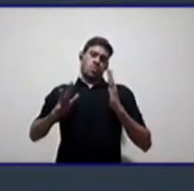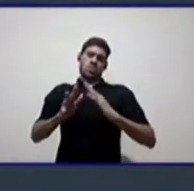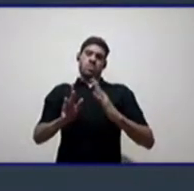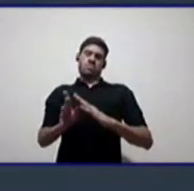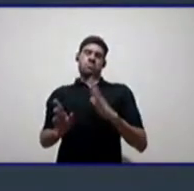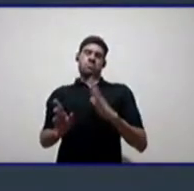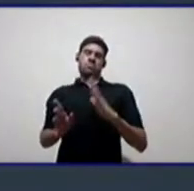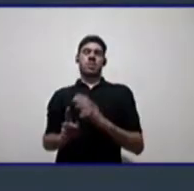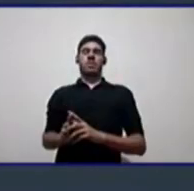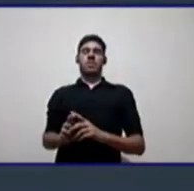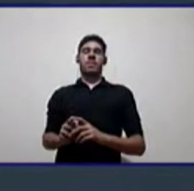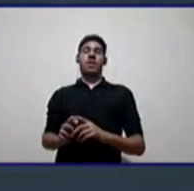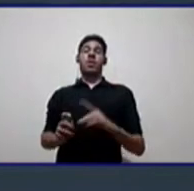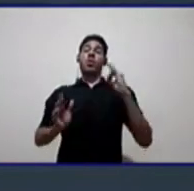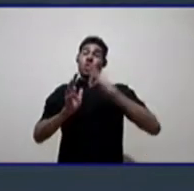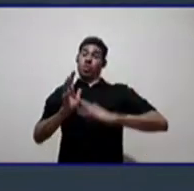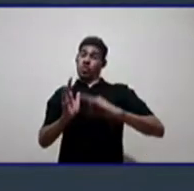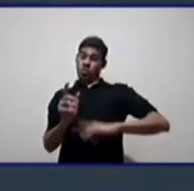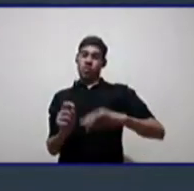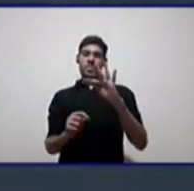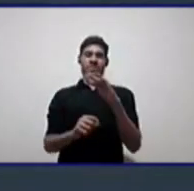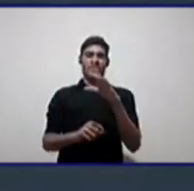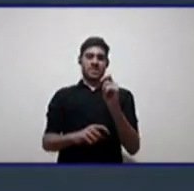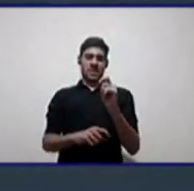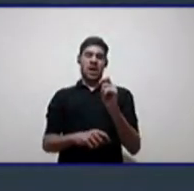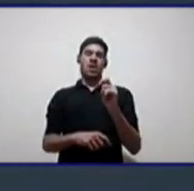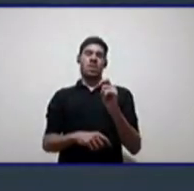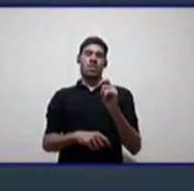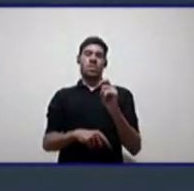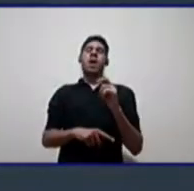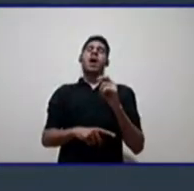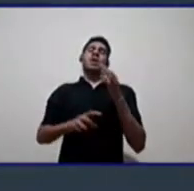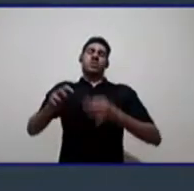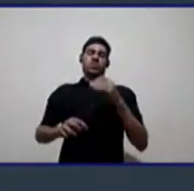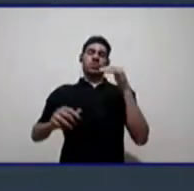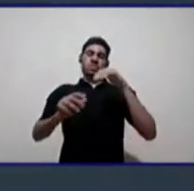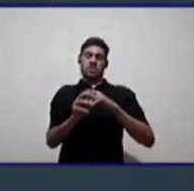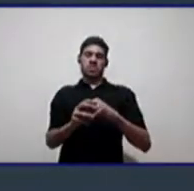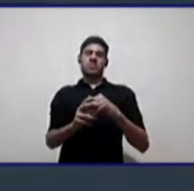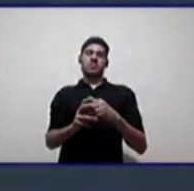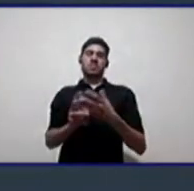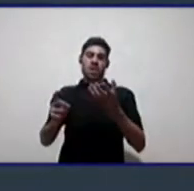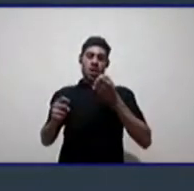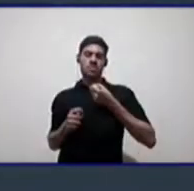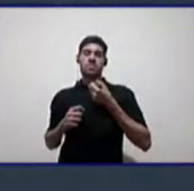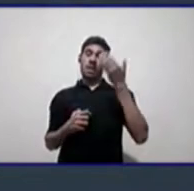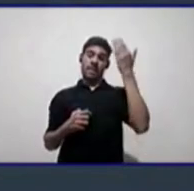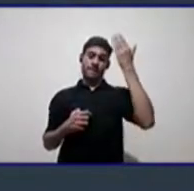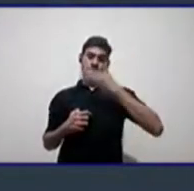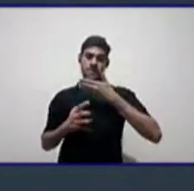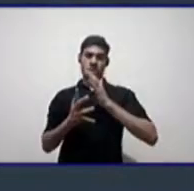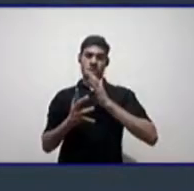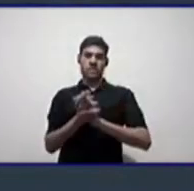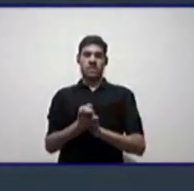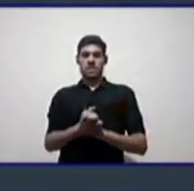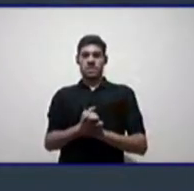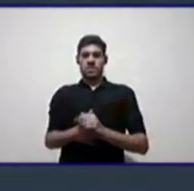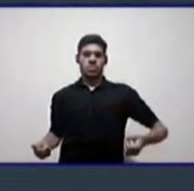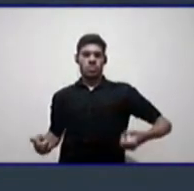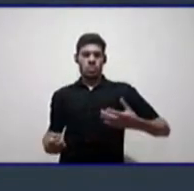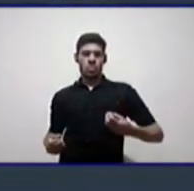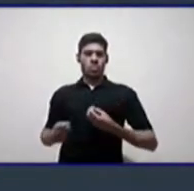do documento fiscal, a Justiça Eleitoral poderá admitir a comprovação de gastos